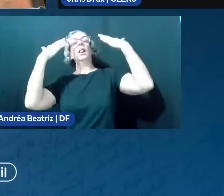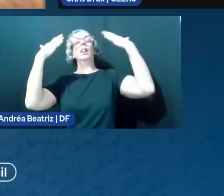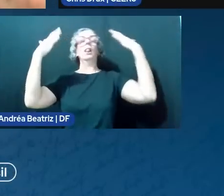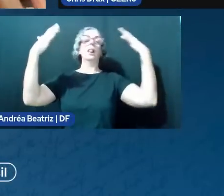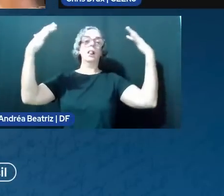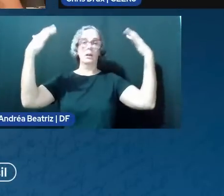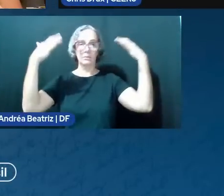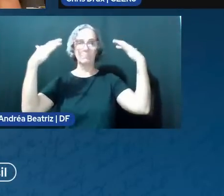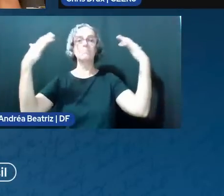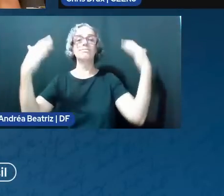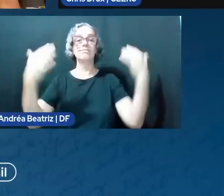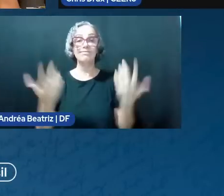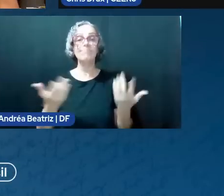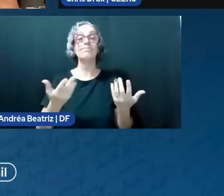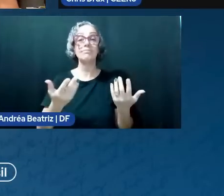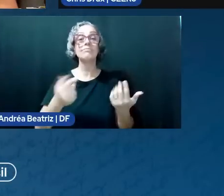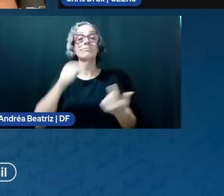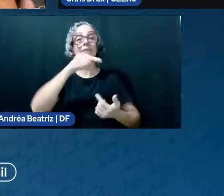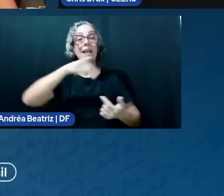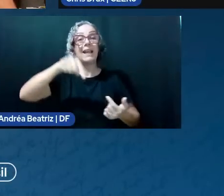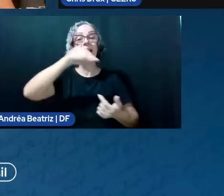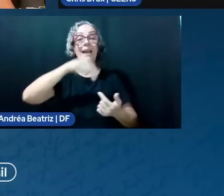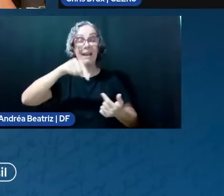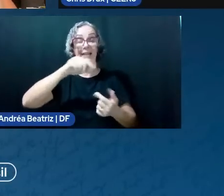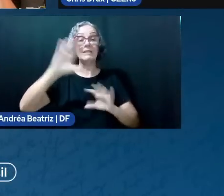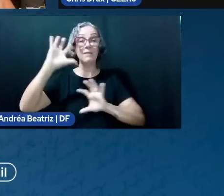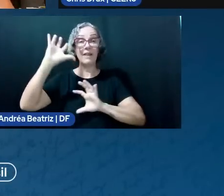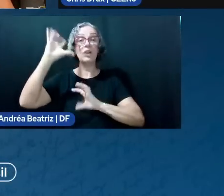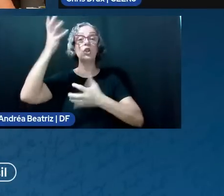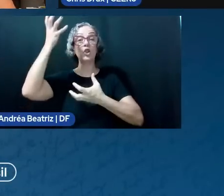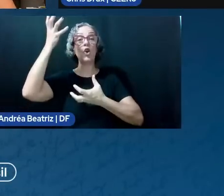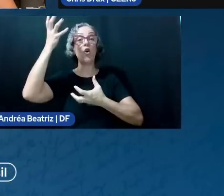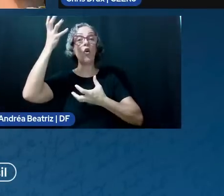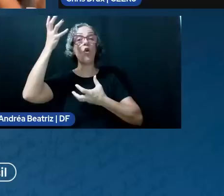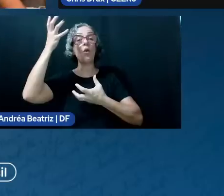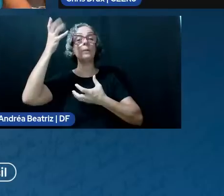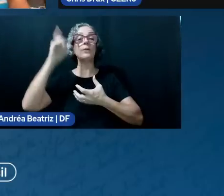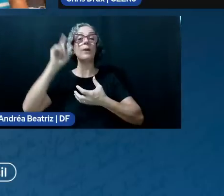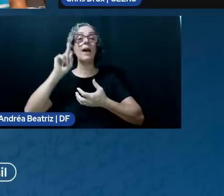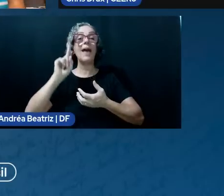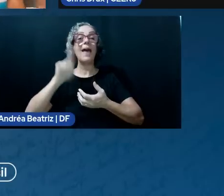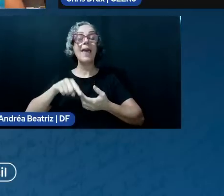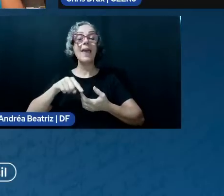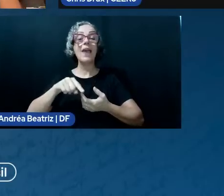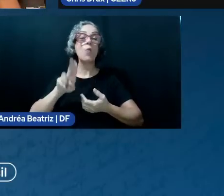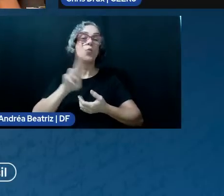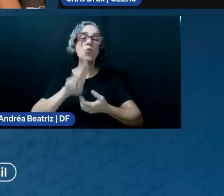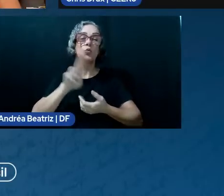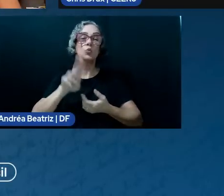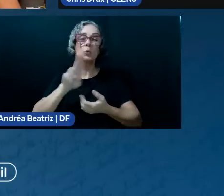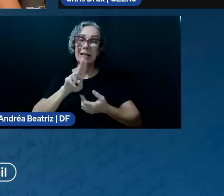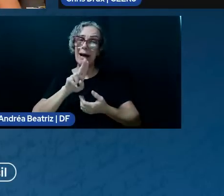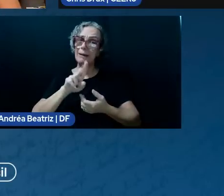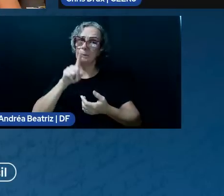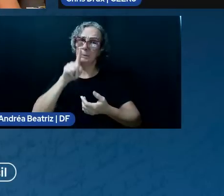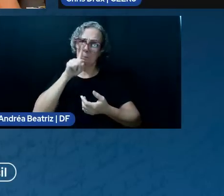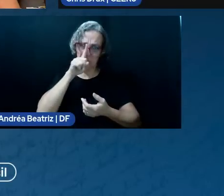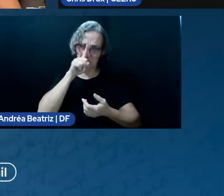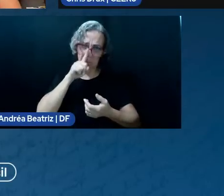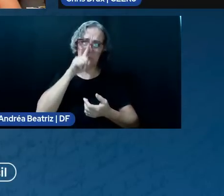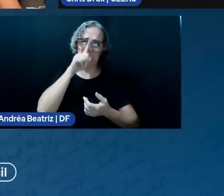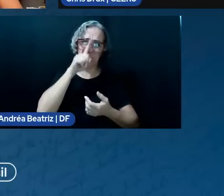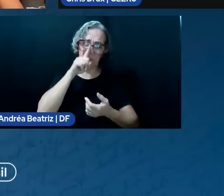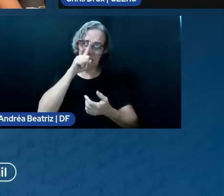a utilidade desses fenômenos, que são, na verdade, muito mais perigosos do que